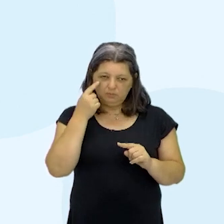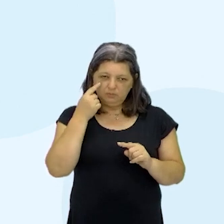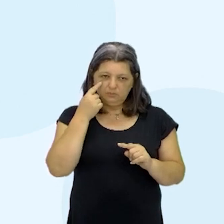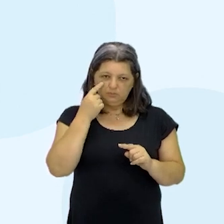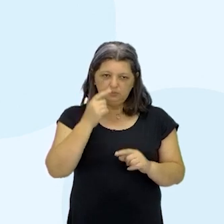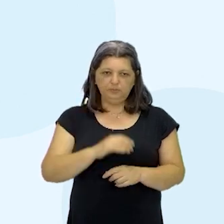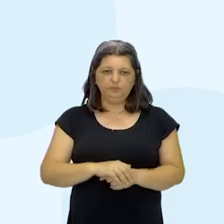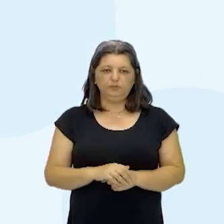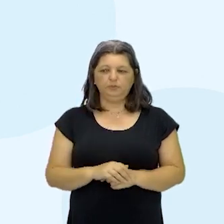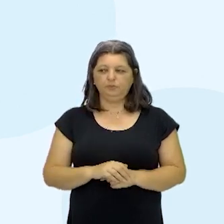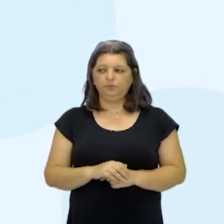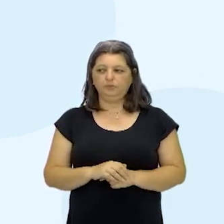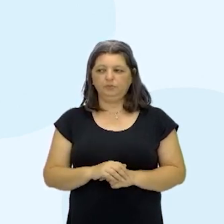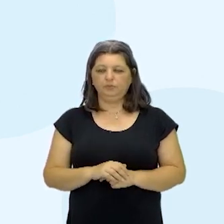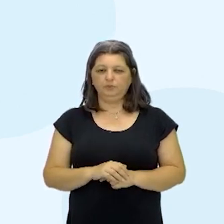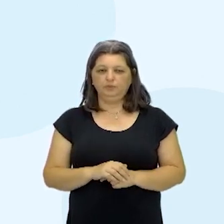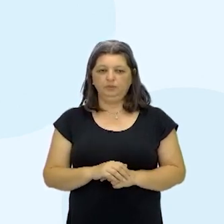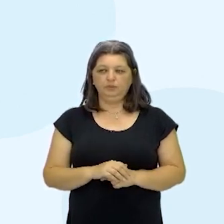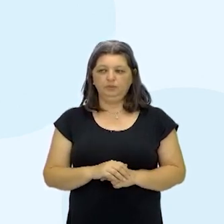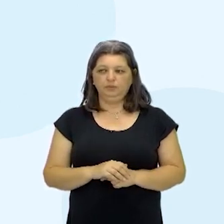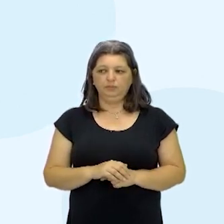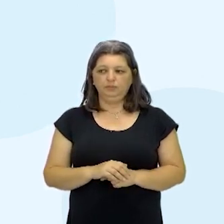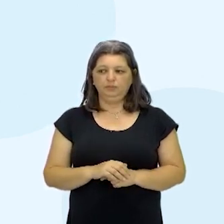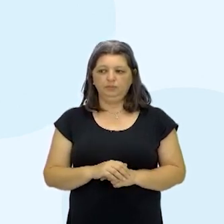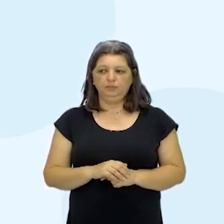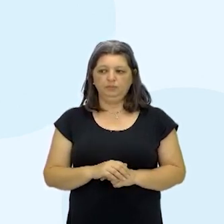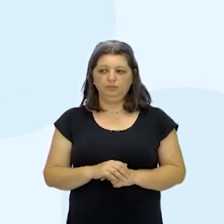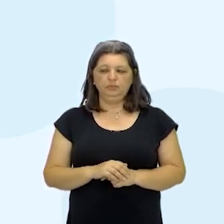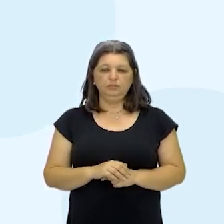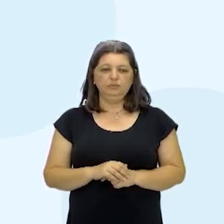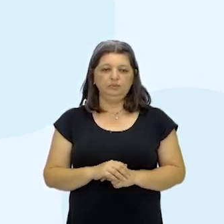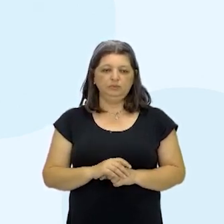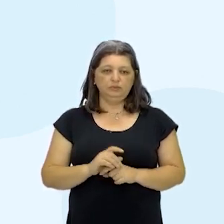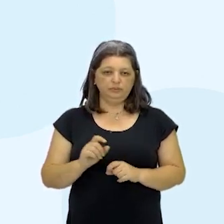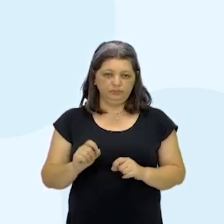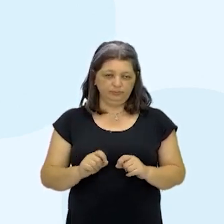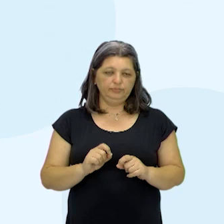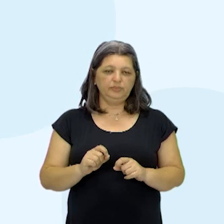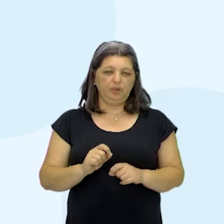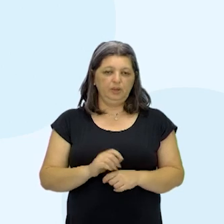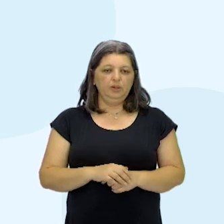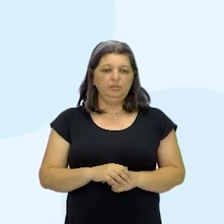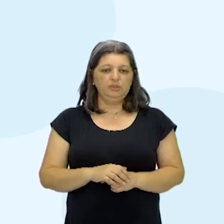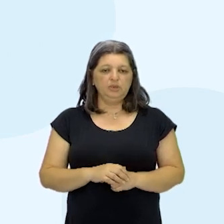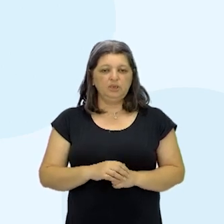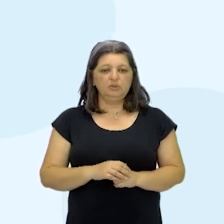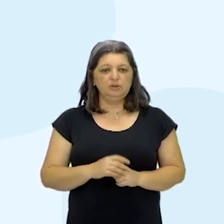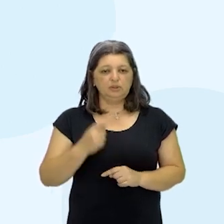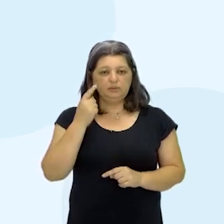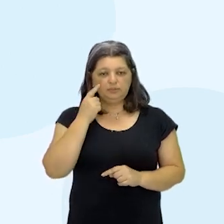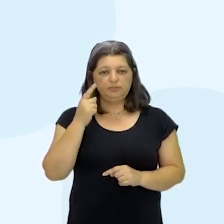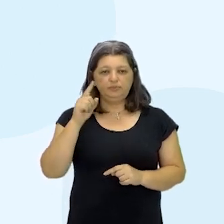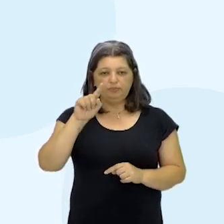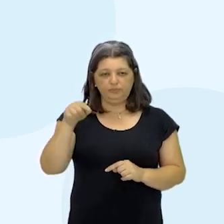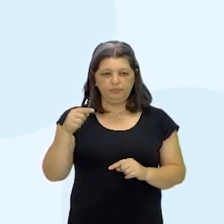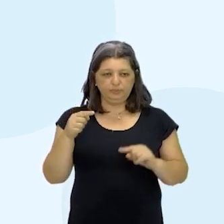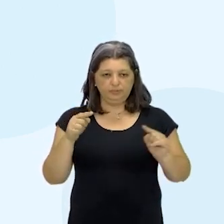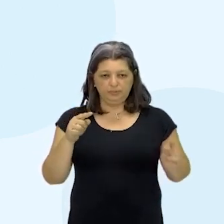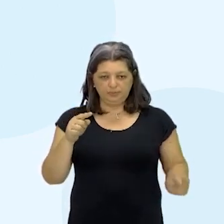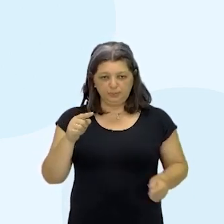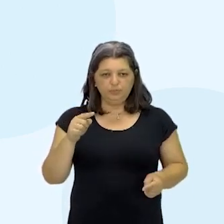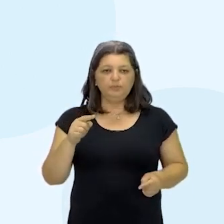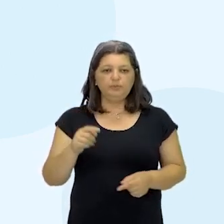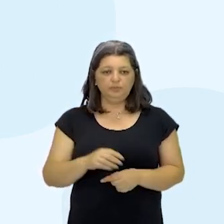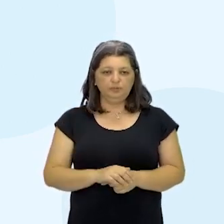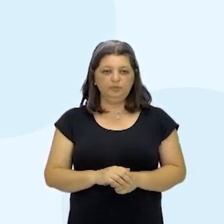Prejudice. Prejudice. E depois, a gente tem duas delas. Ah, tem uma embaixo aqui também, ó. A gente tem duas delas. Uma aqui em cima e uma aqui